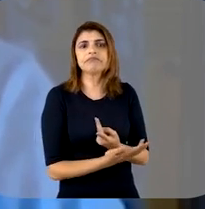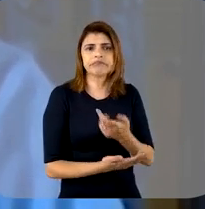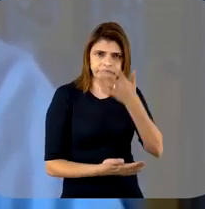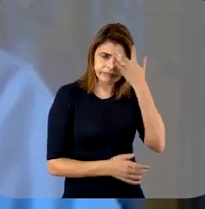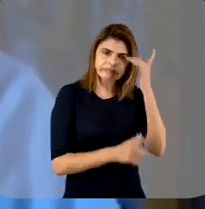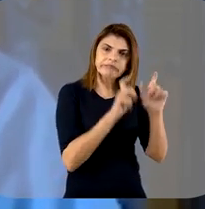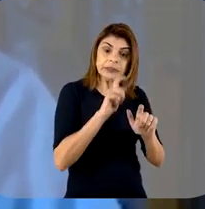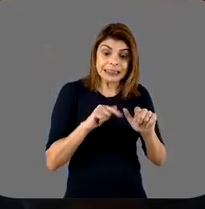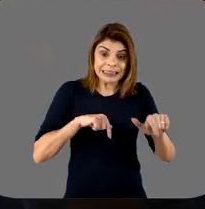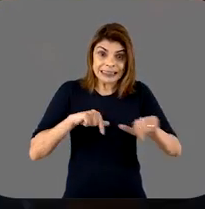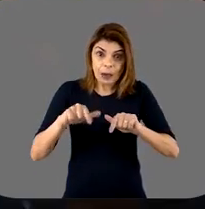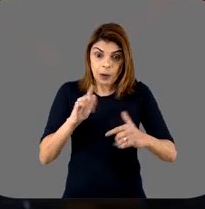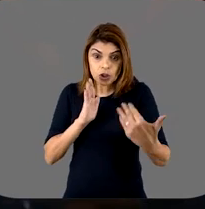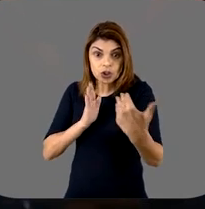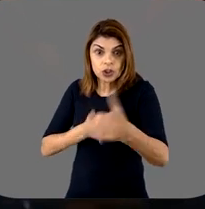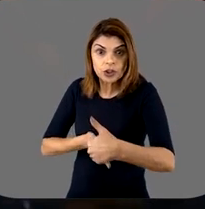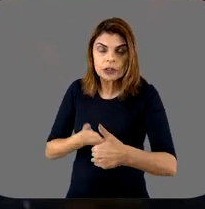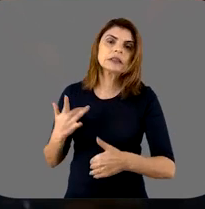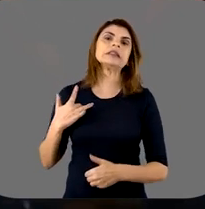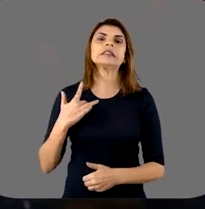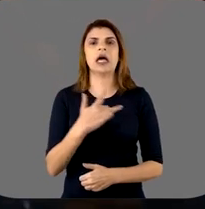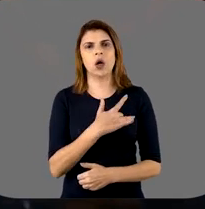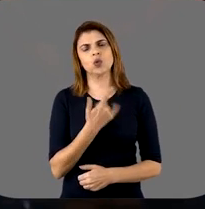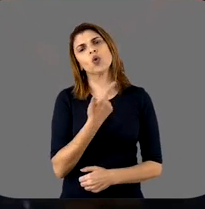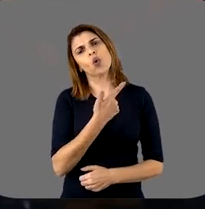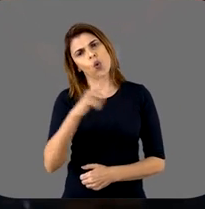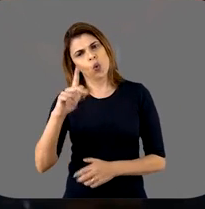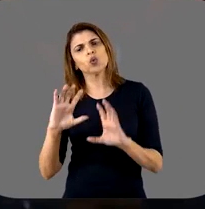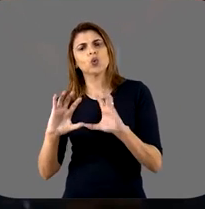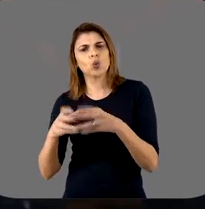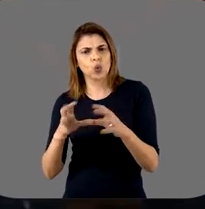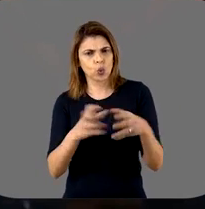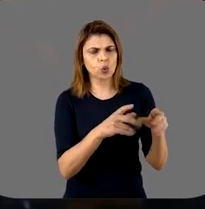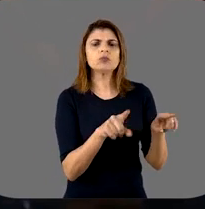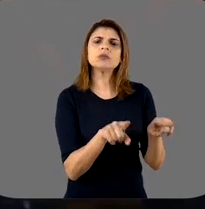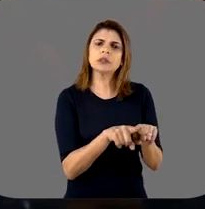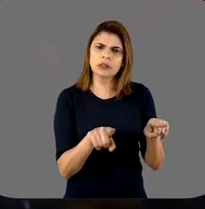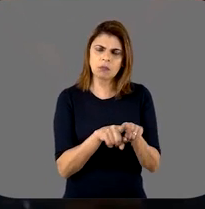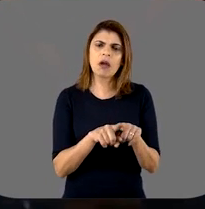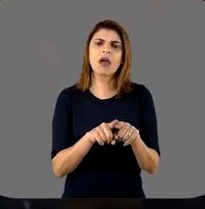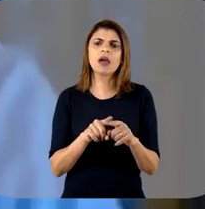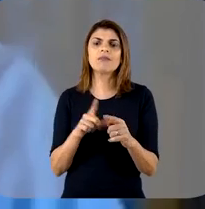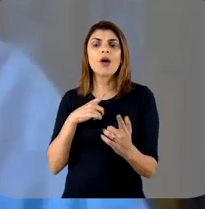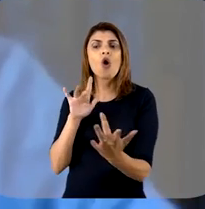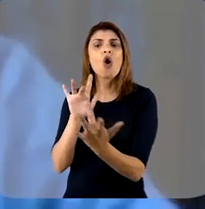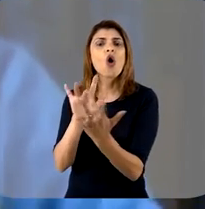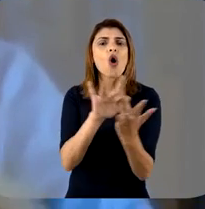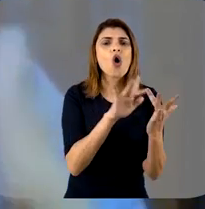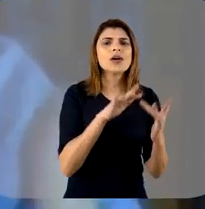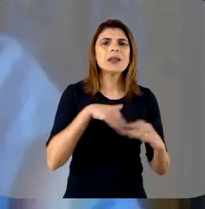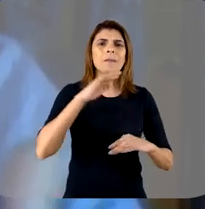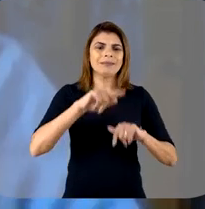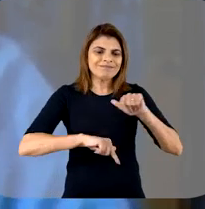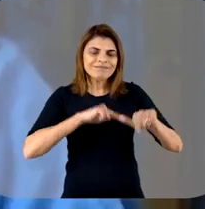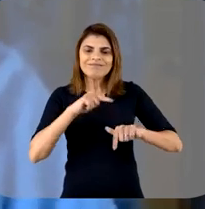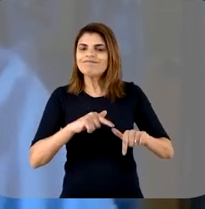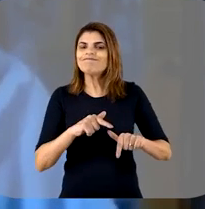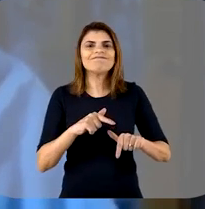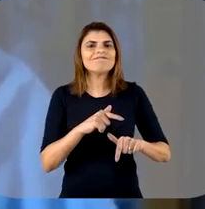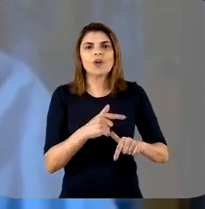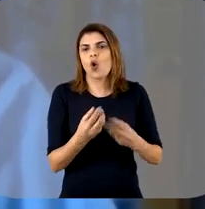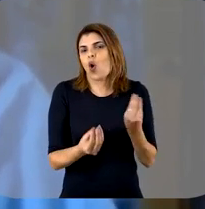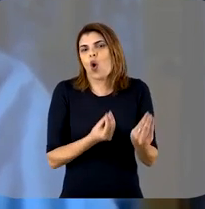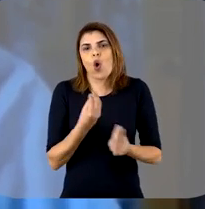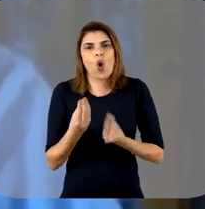os trabalhadores de saúde, né? Mas outros grupos também que são muito expostos por suas atividades, eles não podem deixar